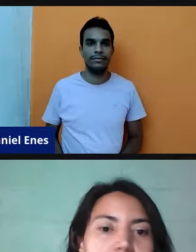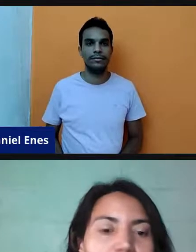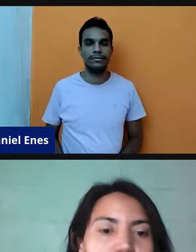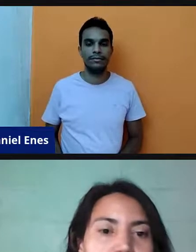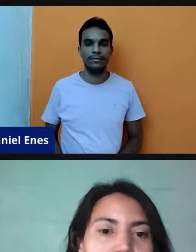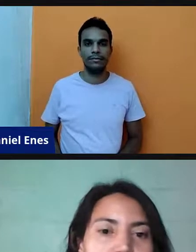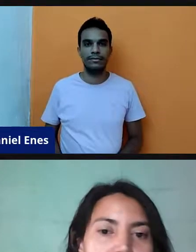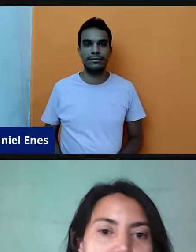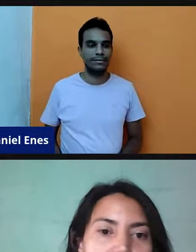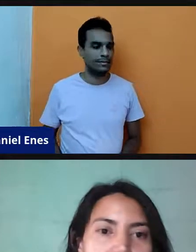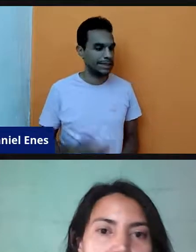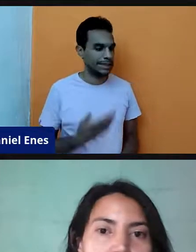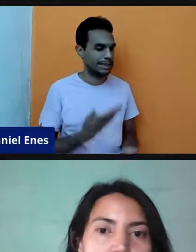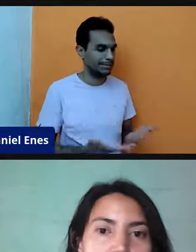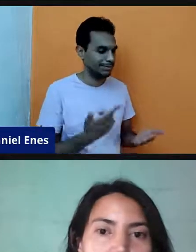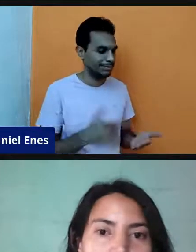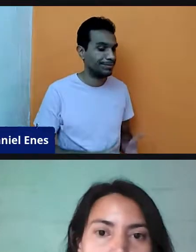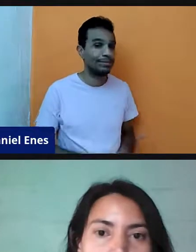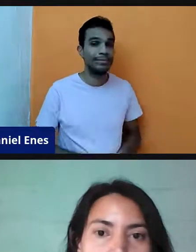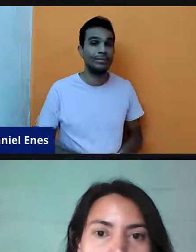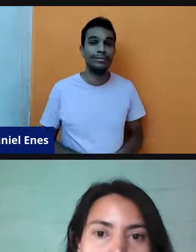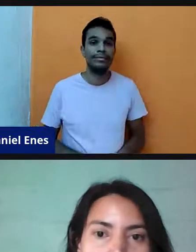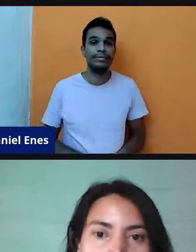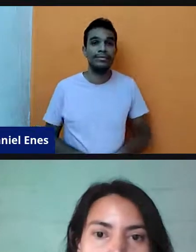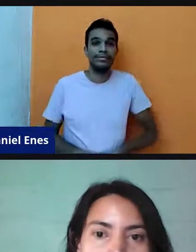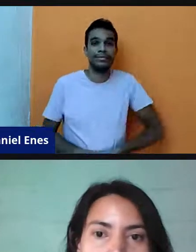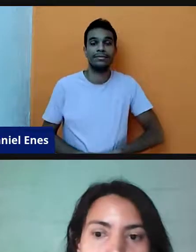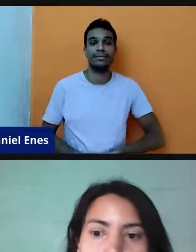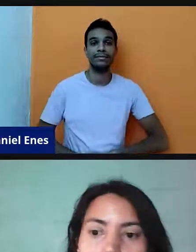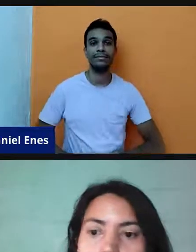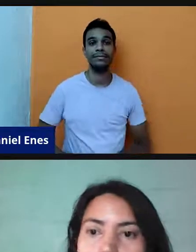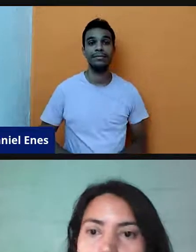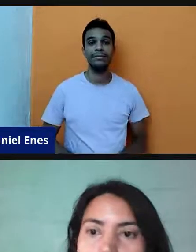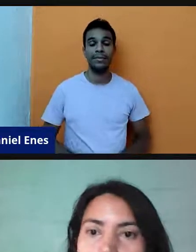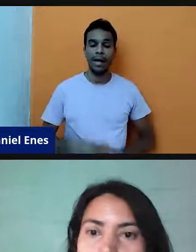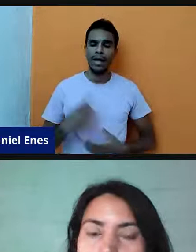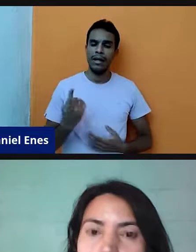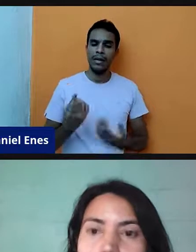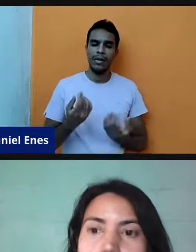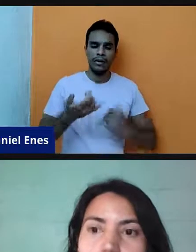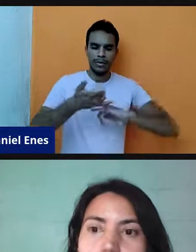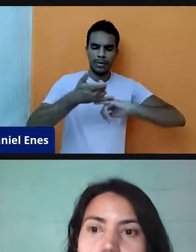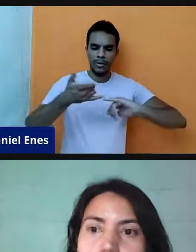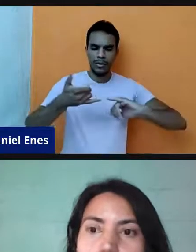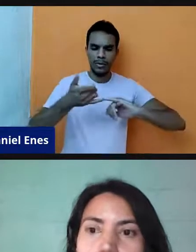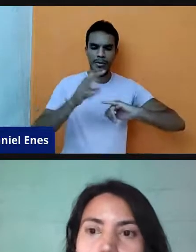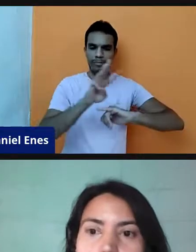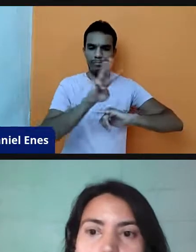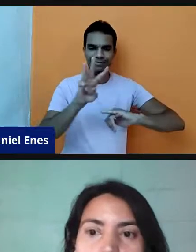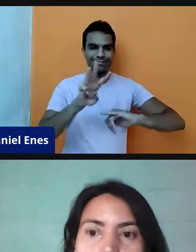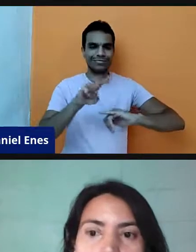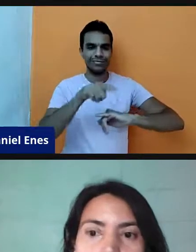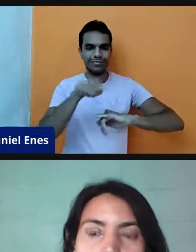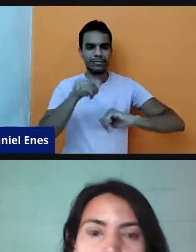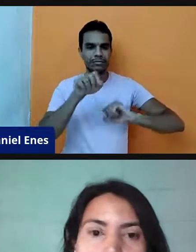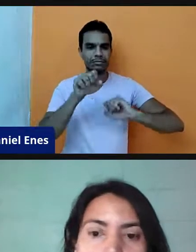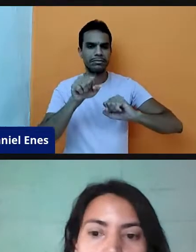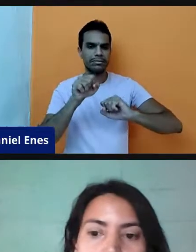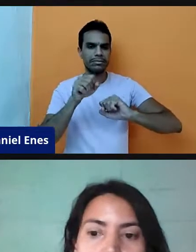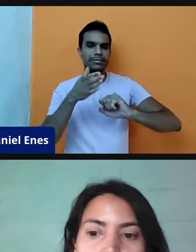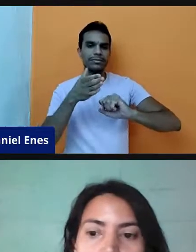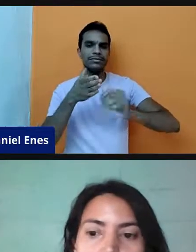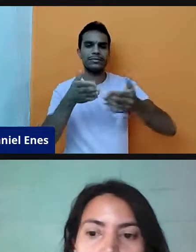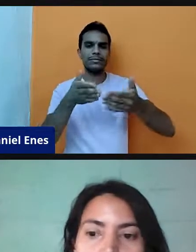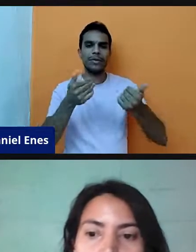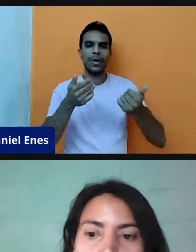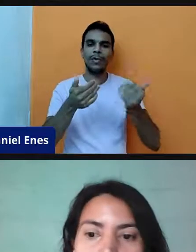Caiu de novo. A gente deixou aqui para vocês o endereço do site onde vocês podem fazer a solicitação